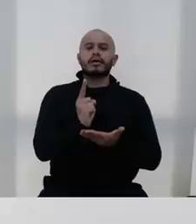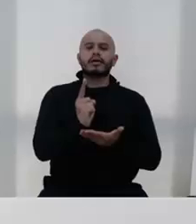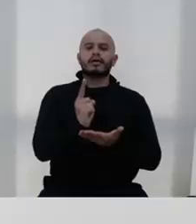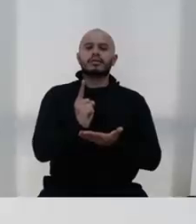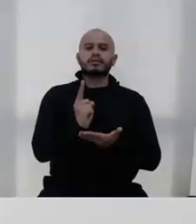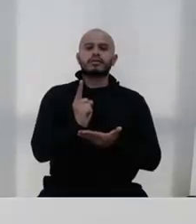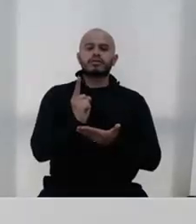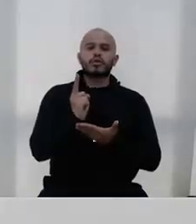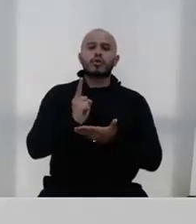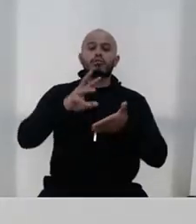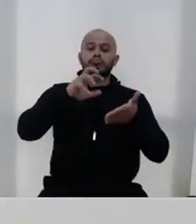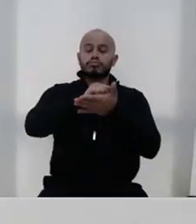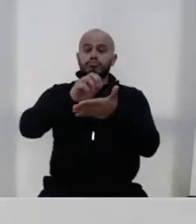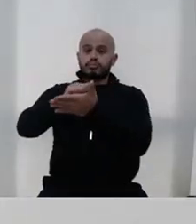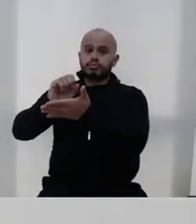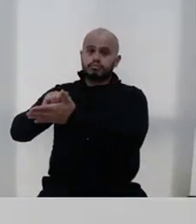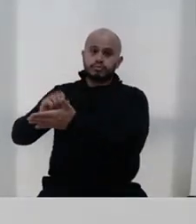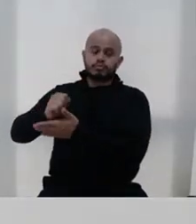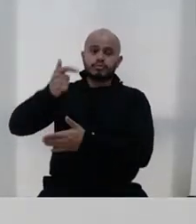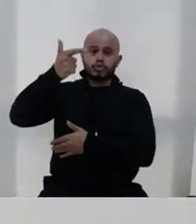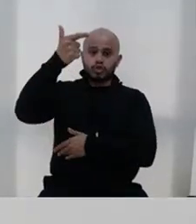do recredenciamento, né,